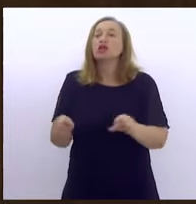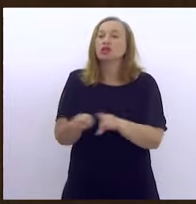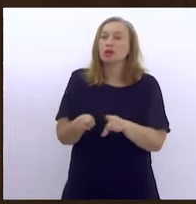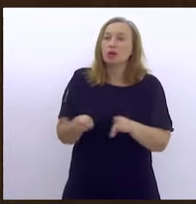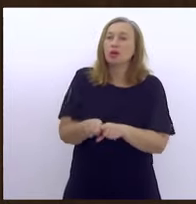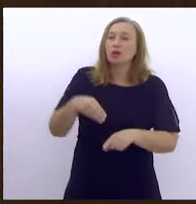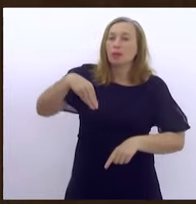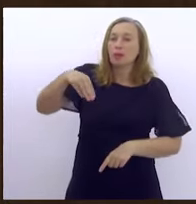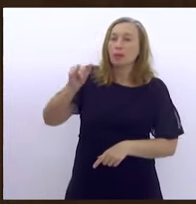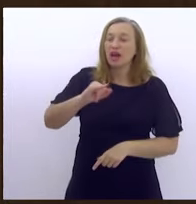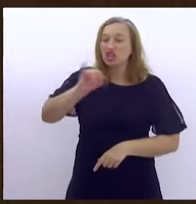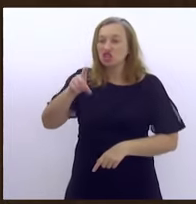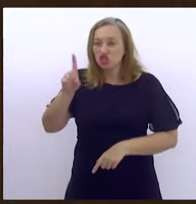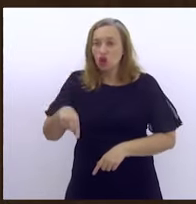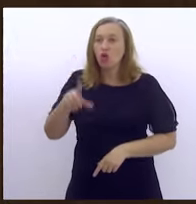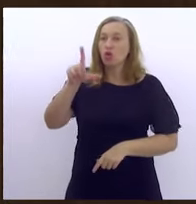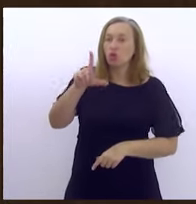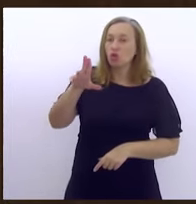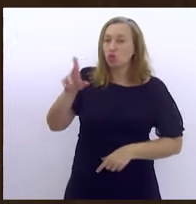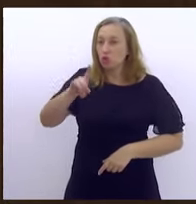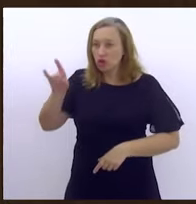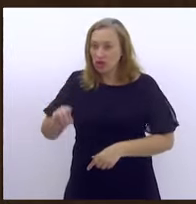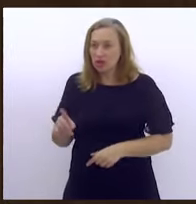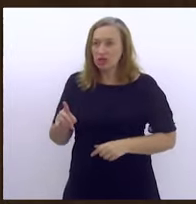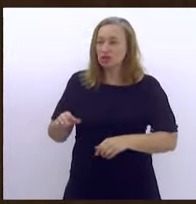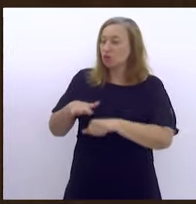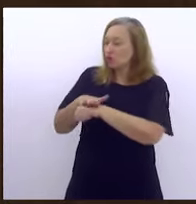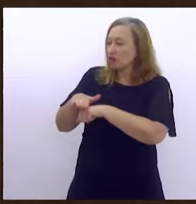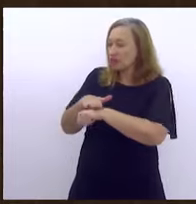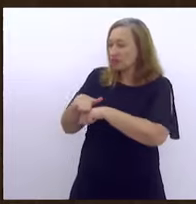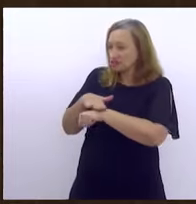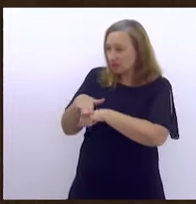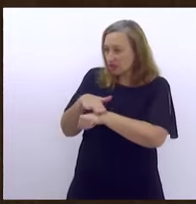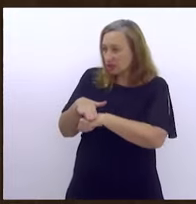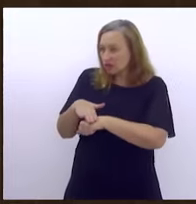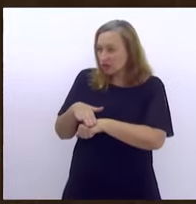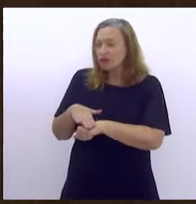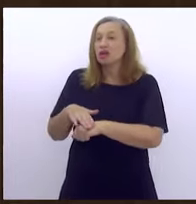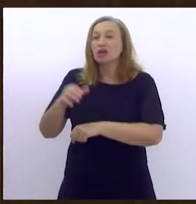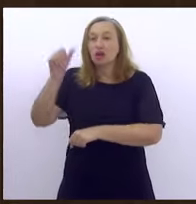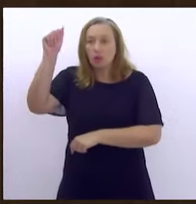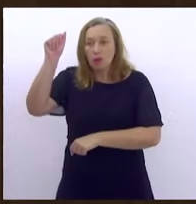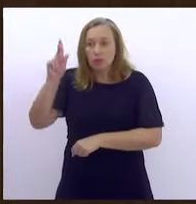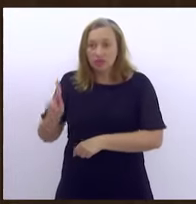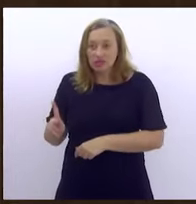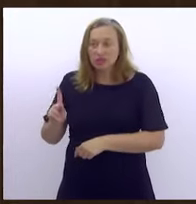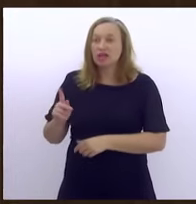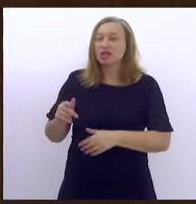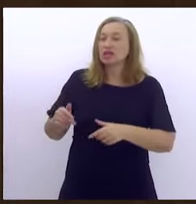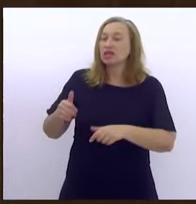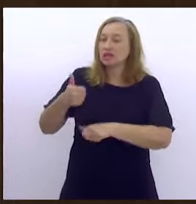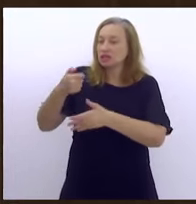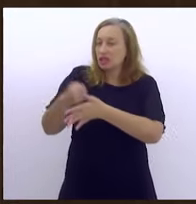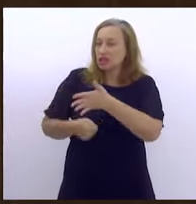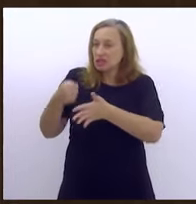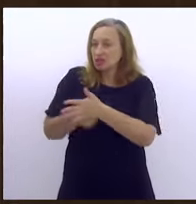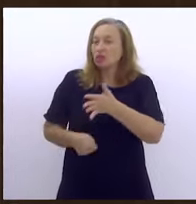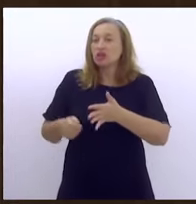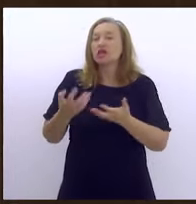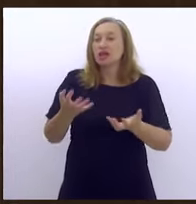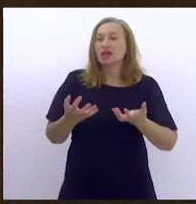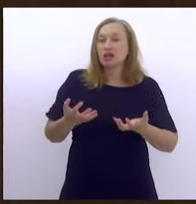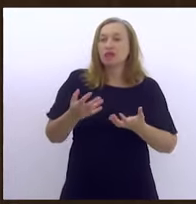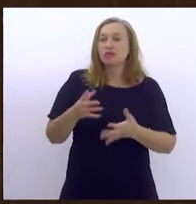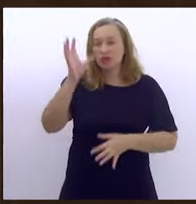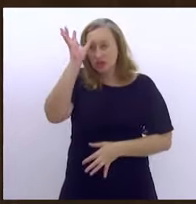Luíde, recebemos ele para conversar, que é uma das pessoas, um dos veteranos que faz essa luta, e a gente quer buscar um entendimento para resolver. E, de